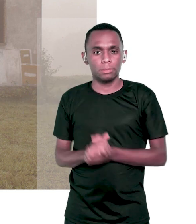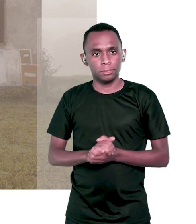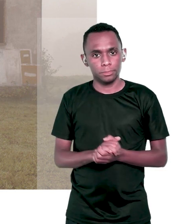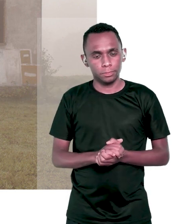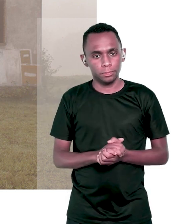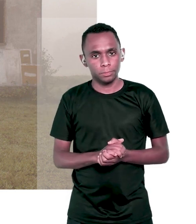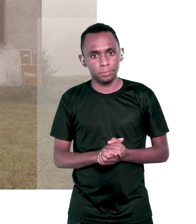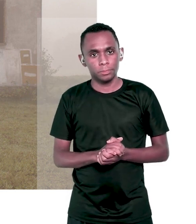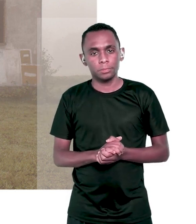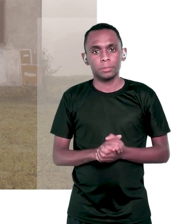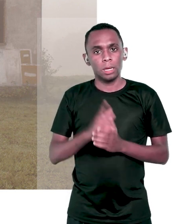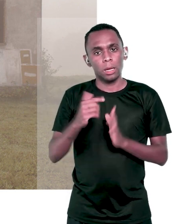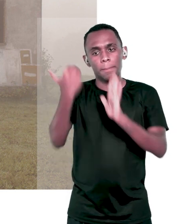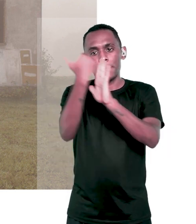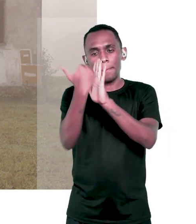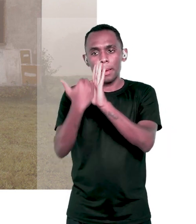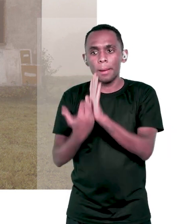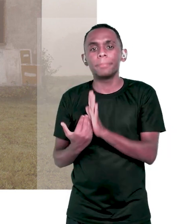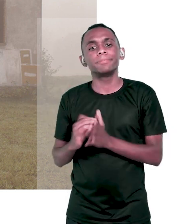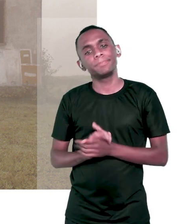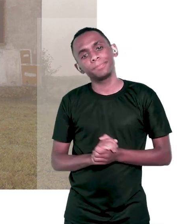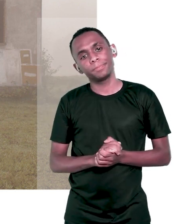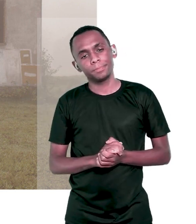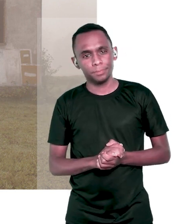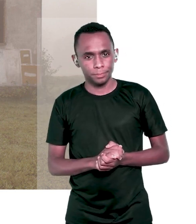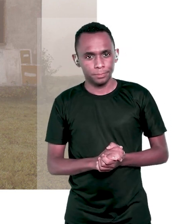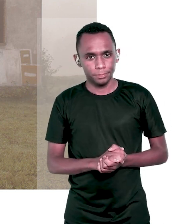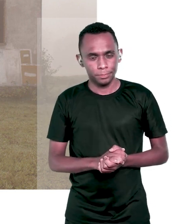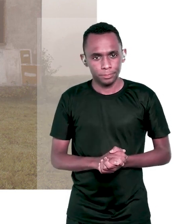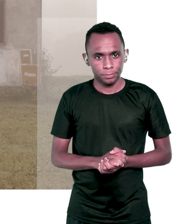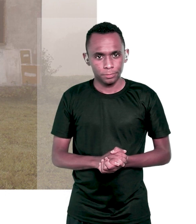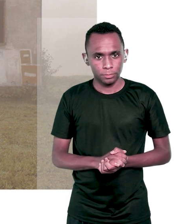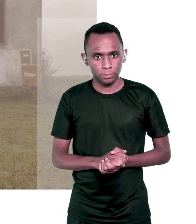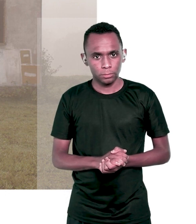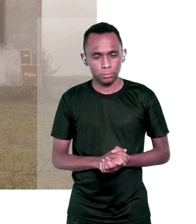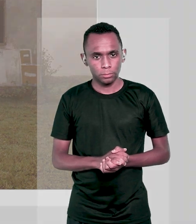incompleição. Uma casa incompleta ou em ruínas. A próxima, por exemplo.